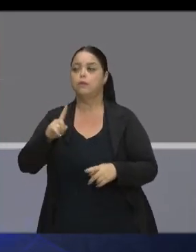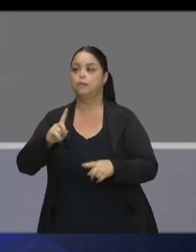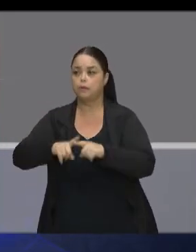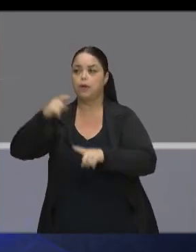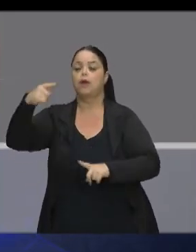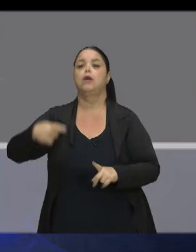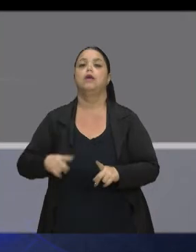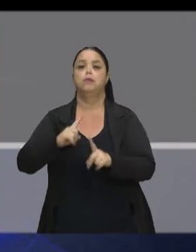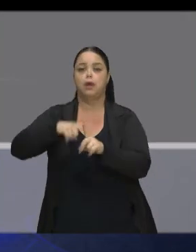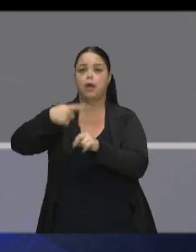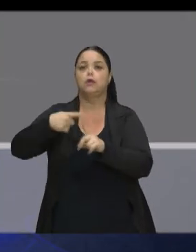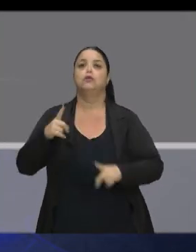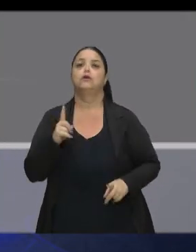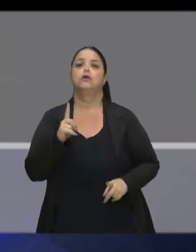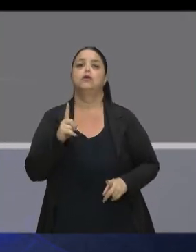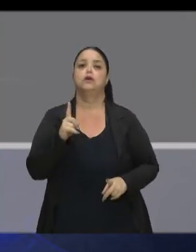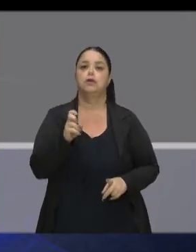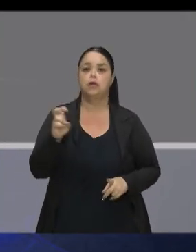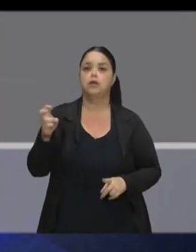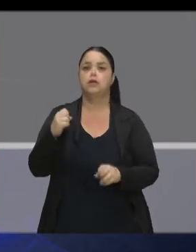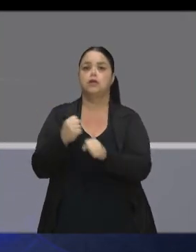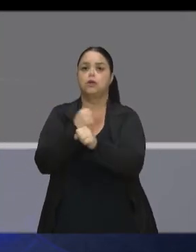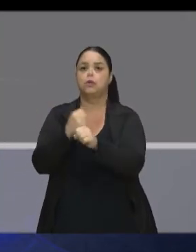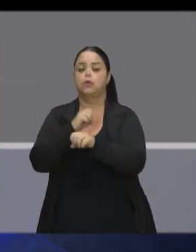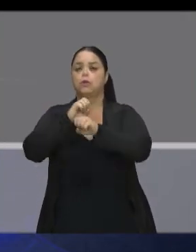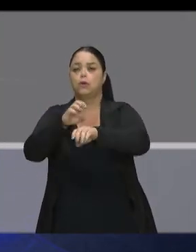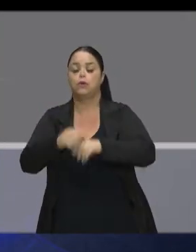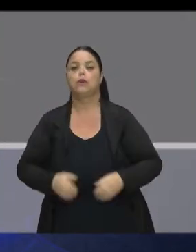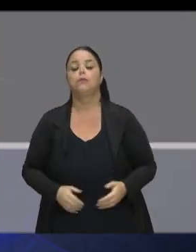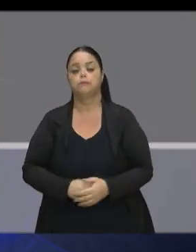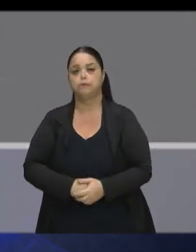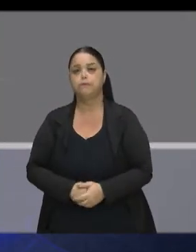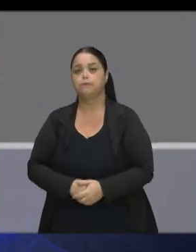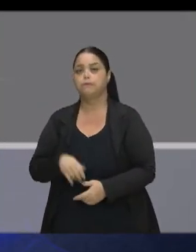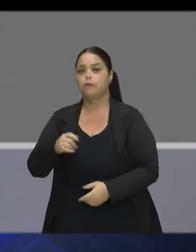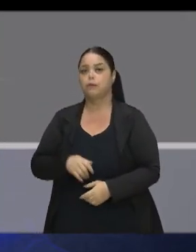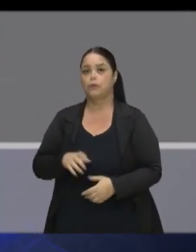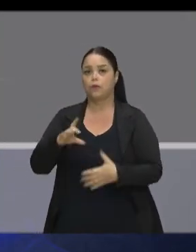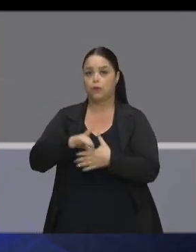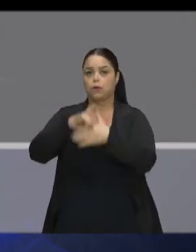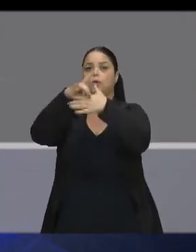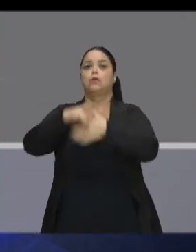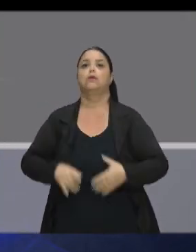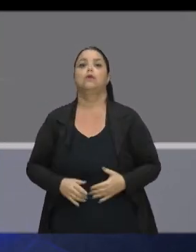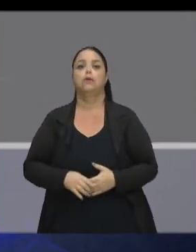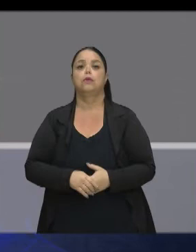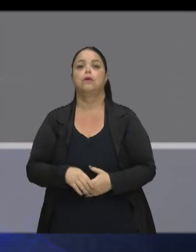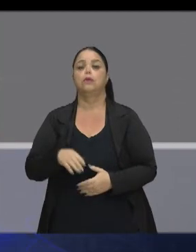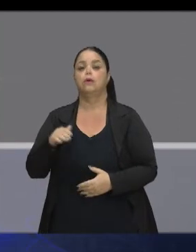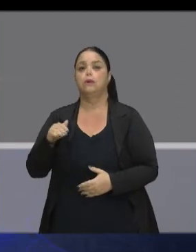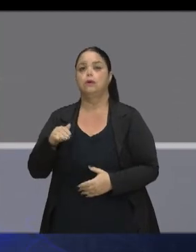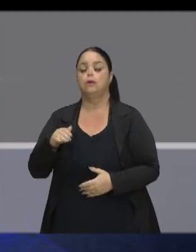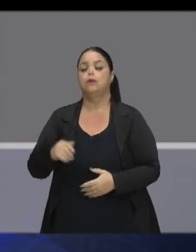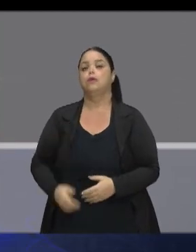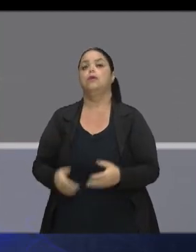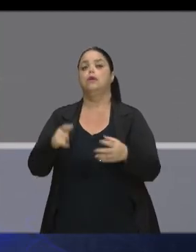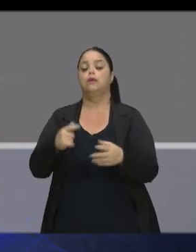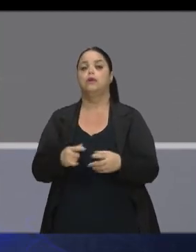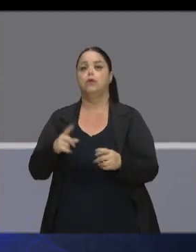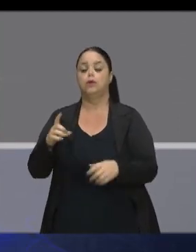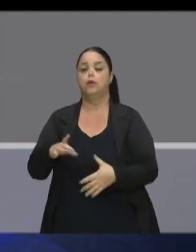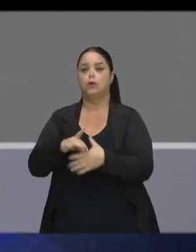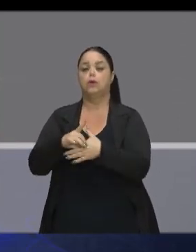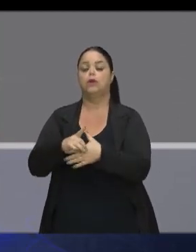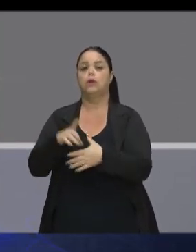anos lecionando, ela foi intimada pela sua chefe imediata a ser